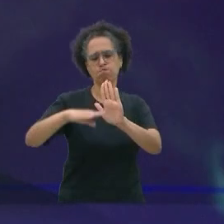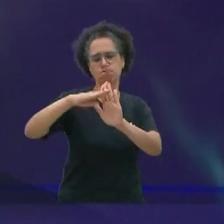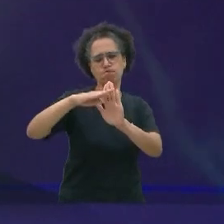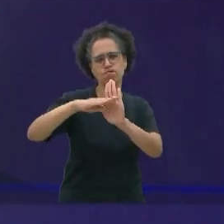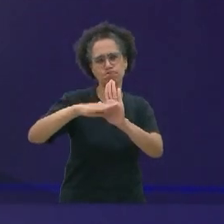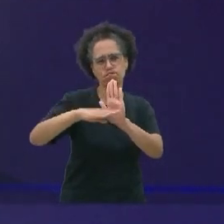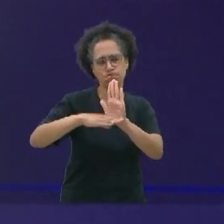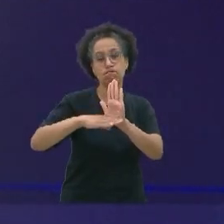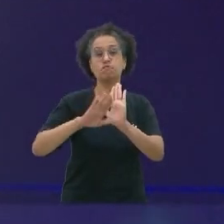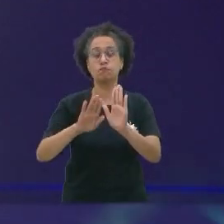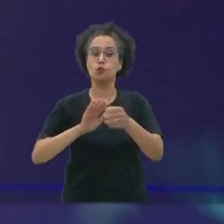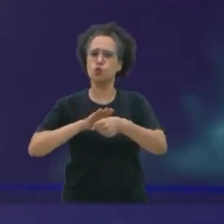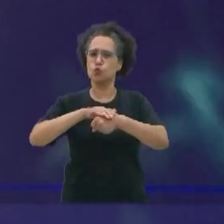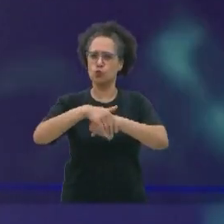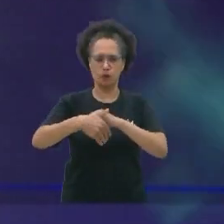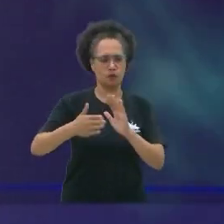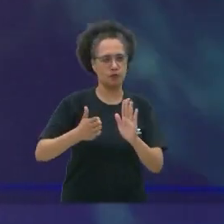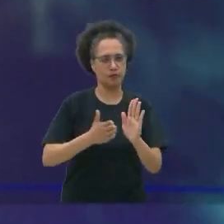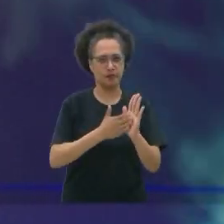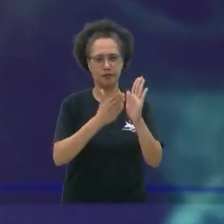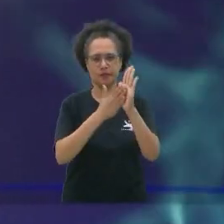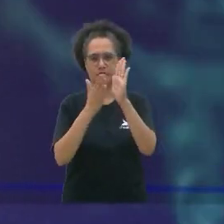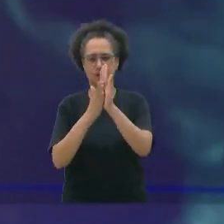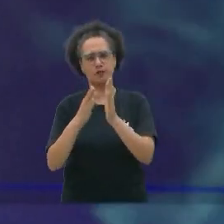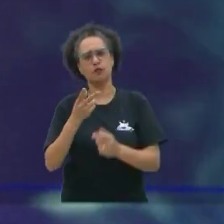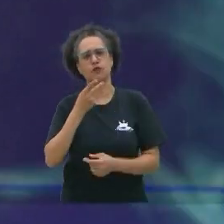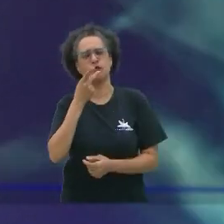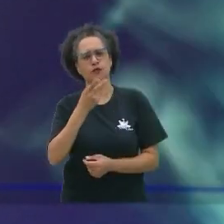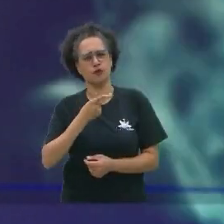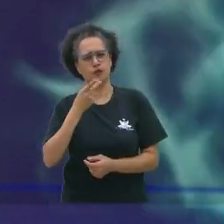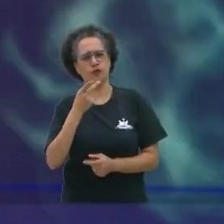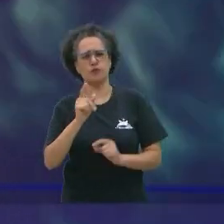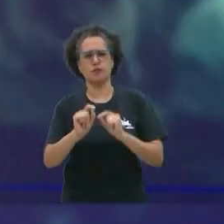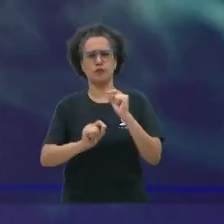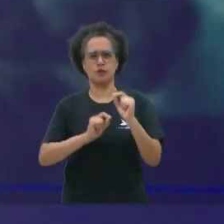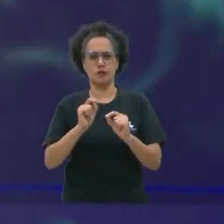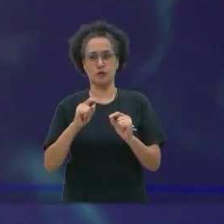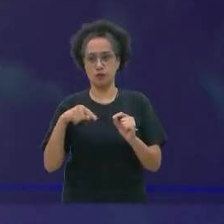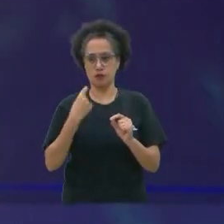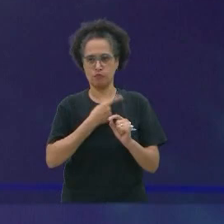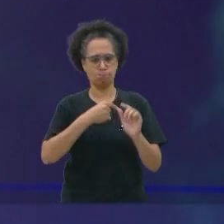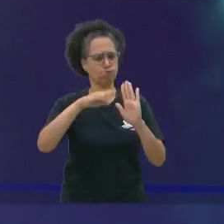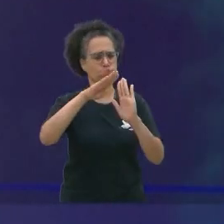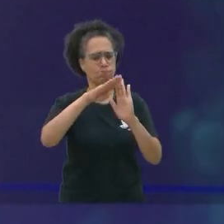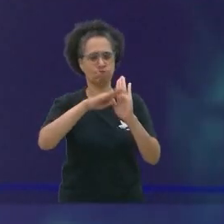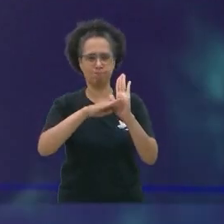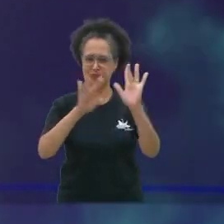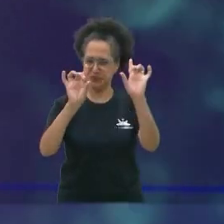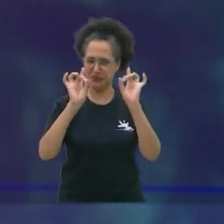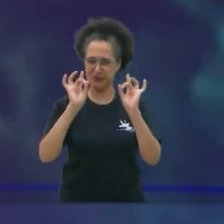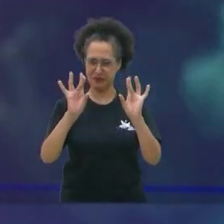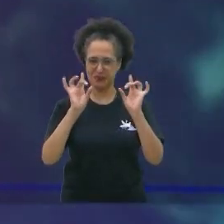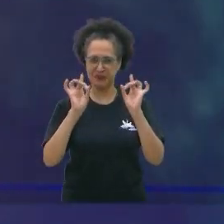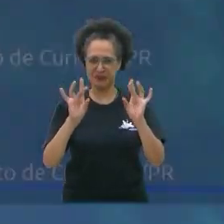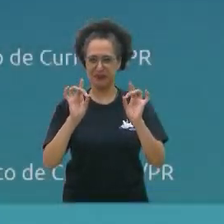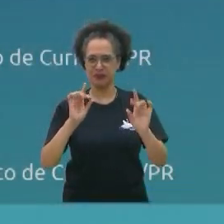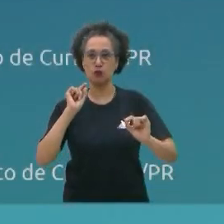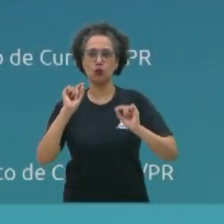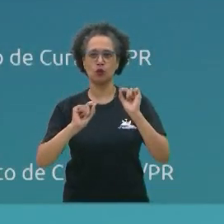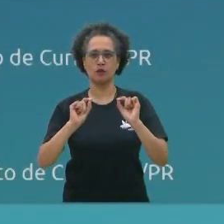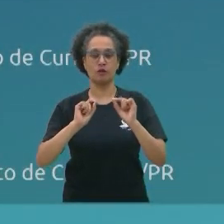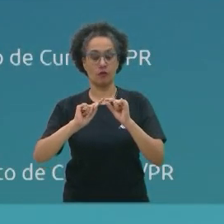longo da nossa noite de louvor, eu vou falando sobre a nossa programação, mas de forma especial, na